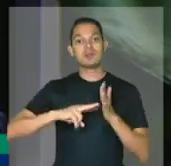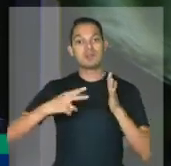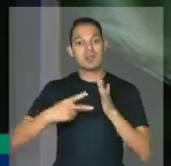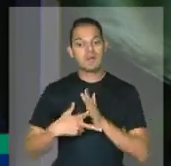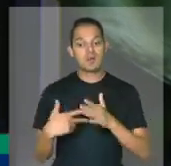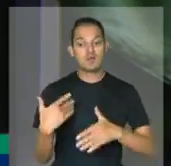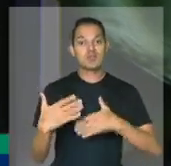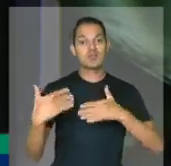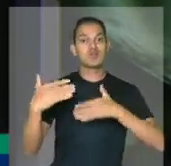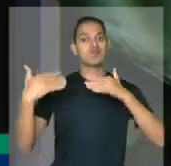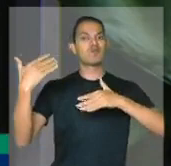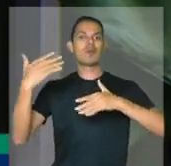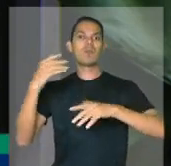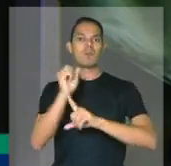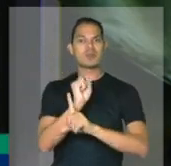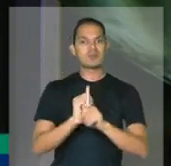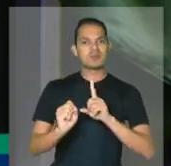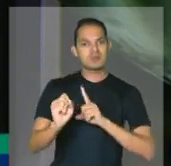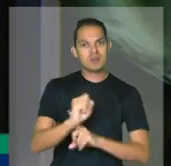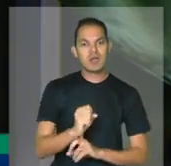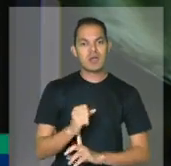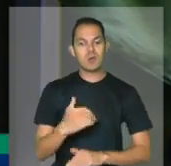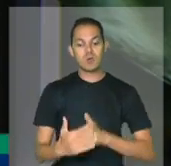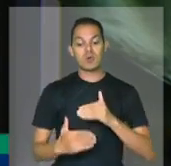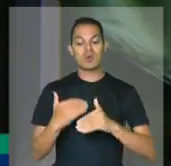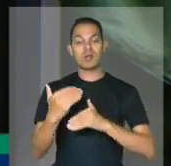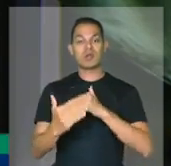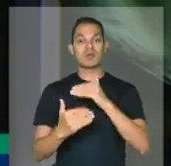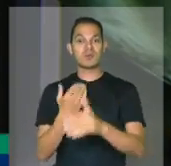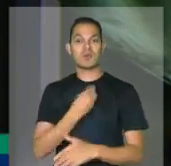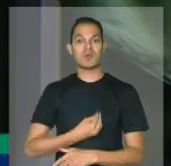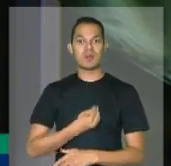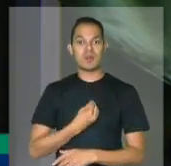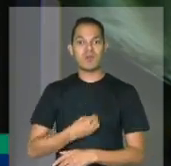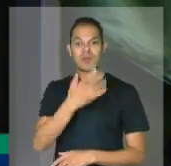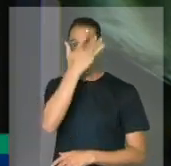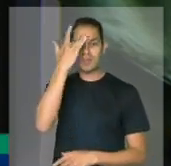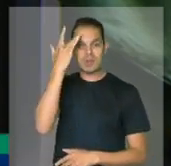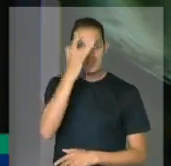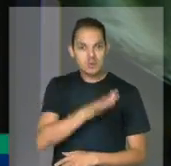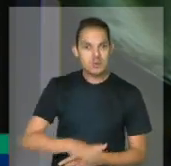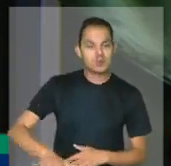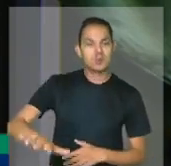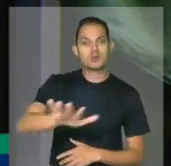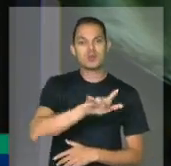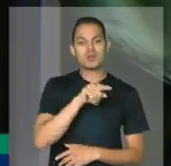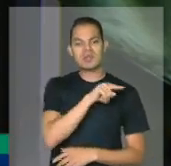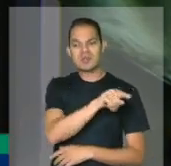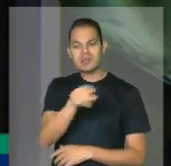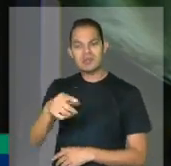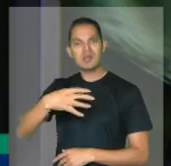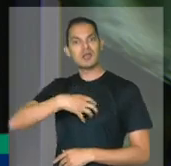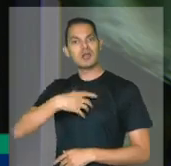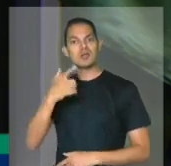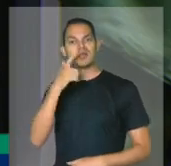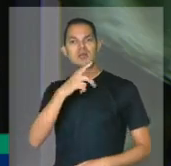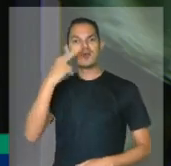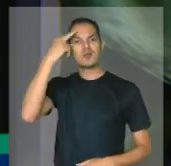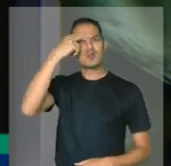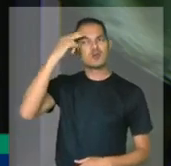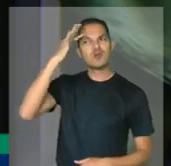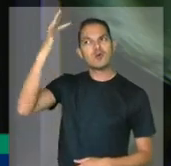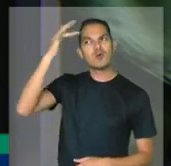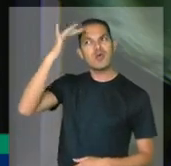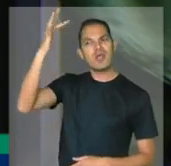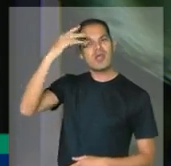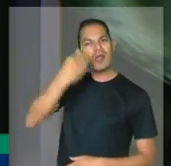signifique desenvolvimento social, que o crescimento chegue até a vida das pessoas, que elas tenham condições de sonhar